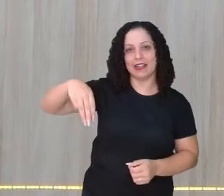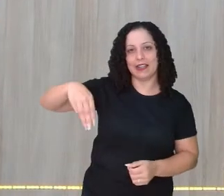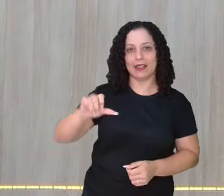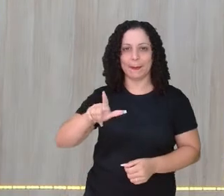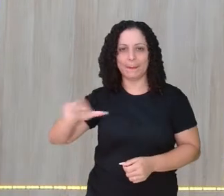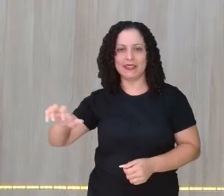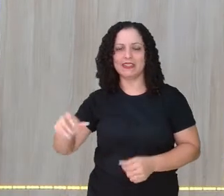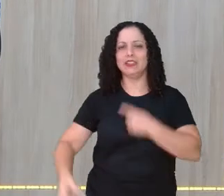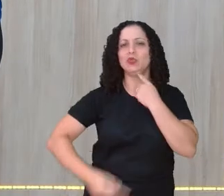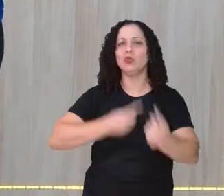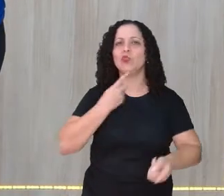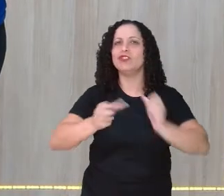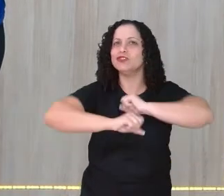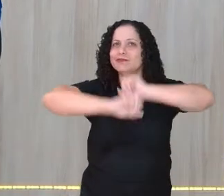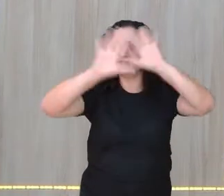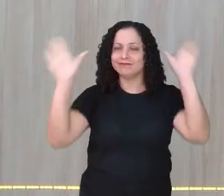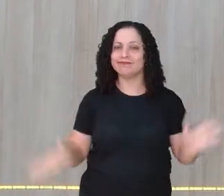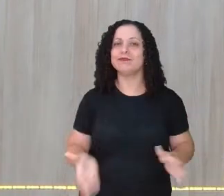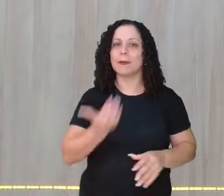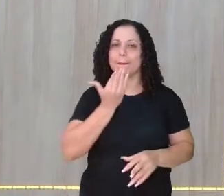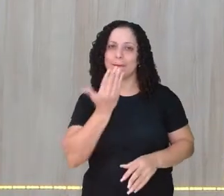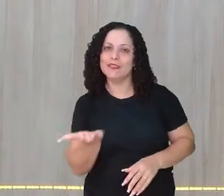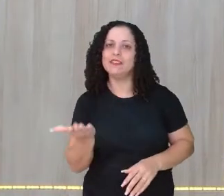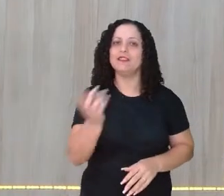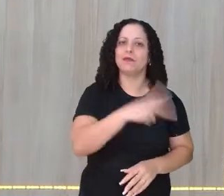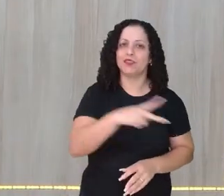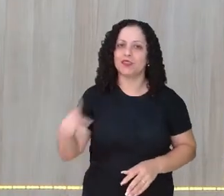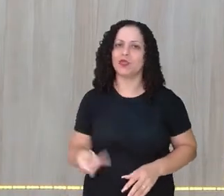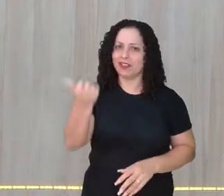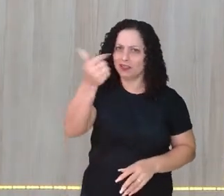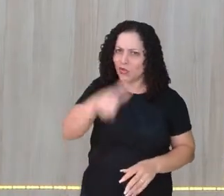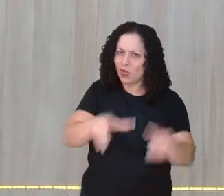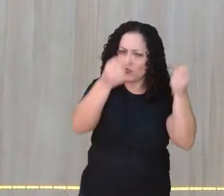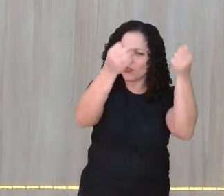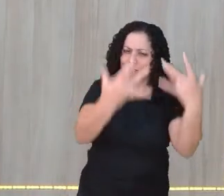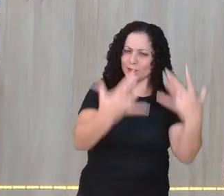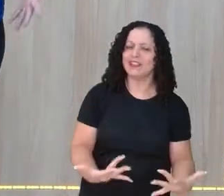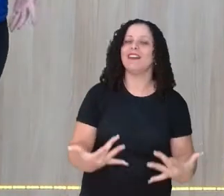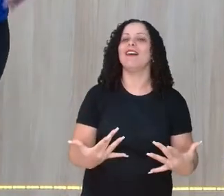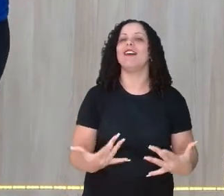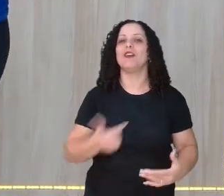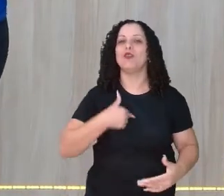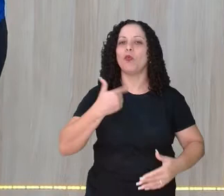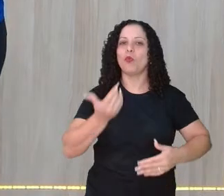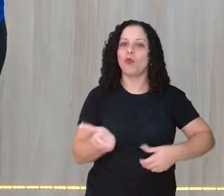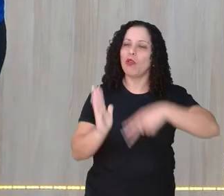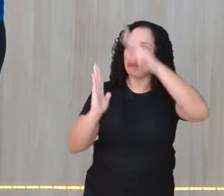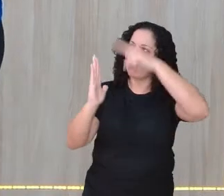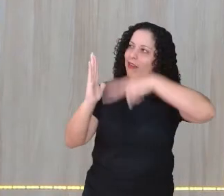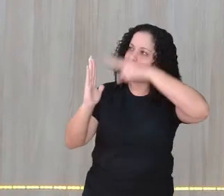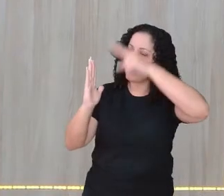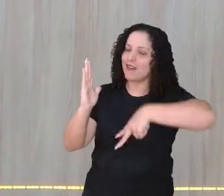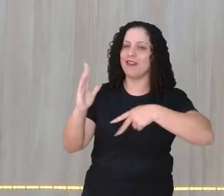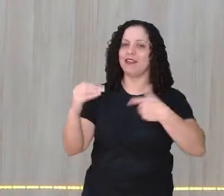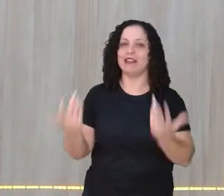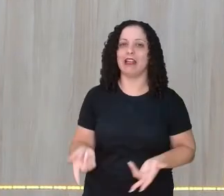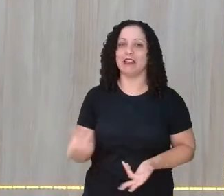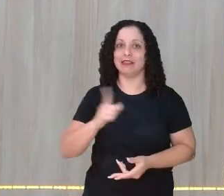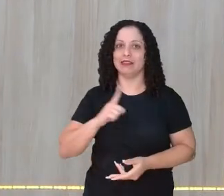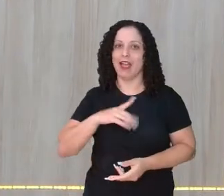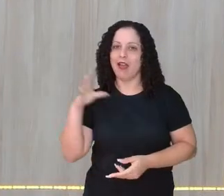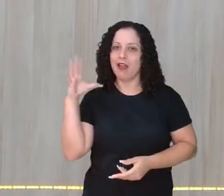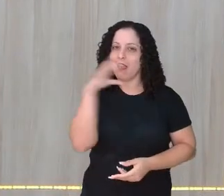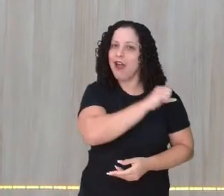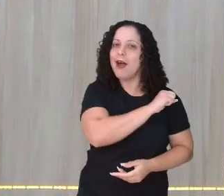dúvidas, pode pedir para que a professora repita alguma parte que não entendeu. Se eu começar a ler e estiver um pouco